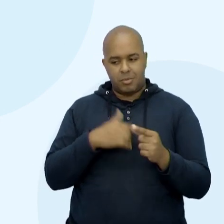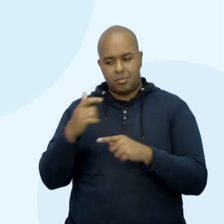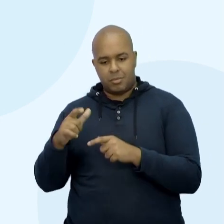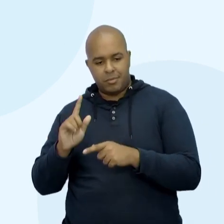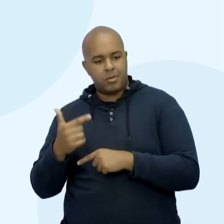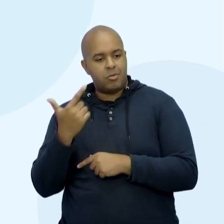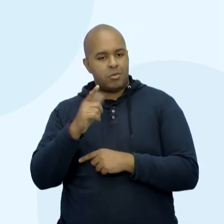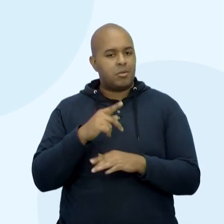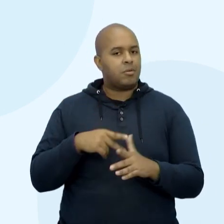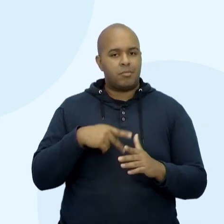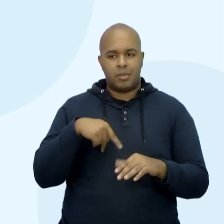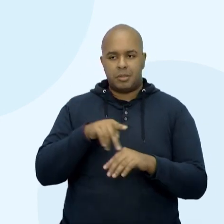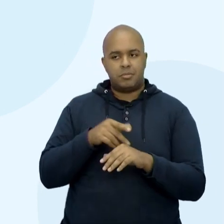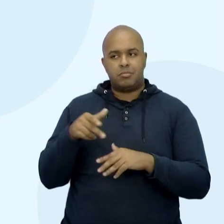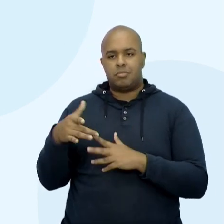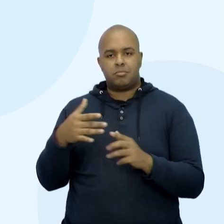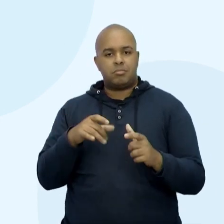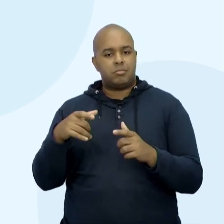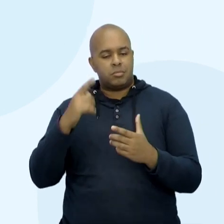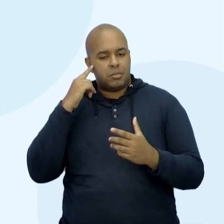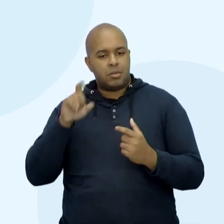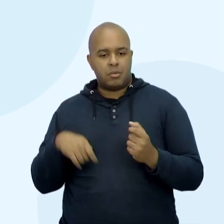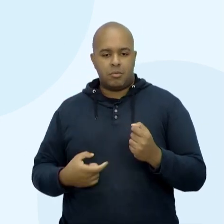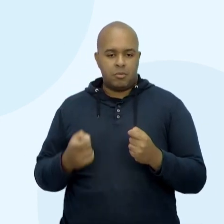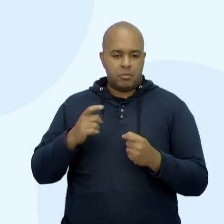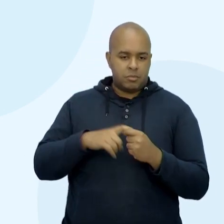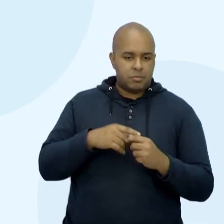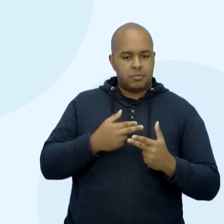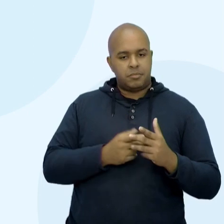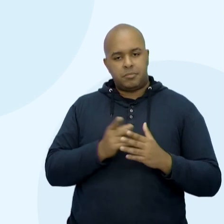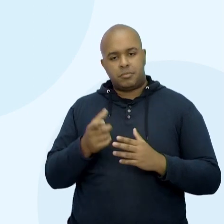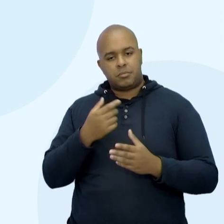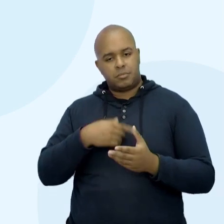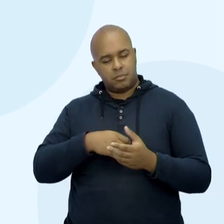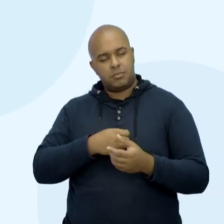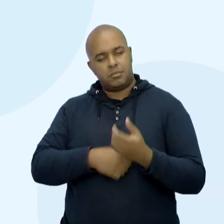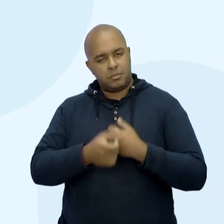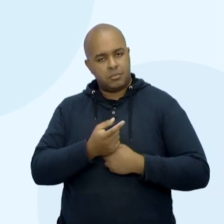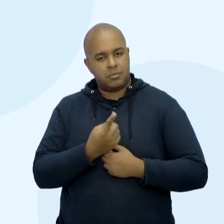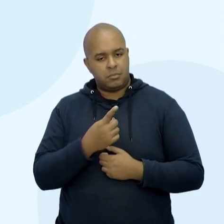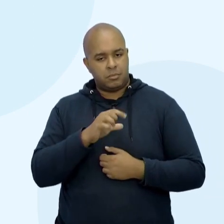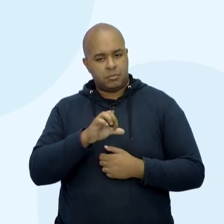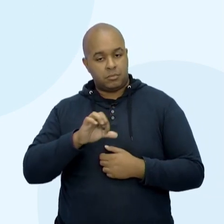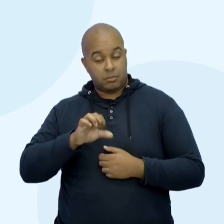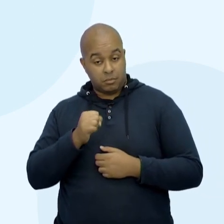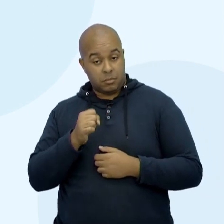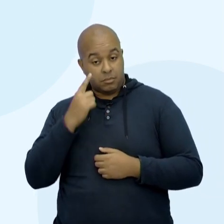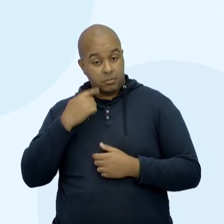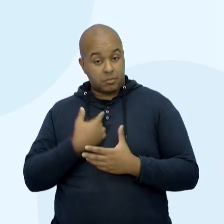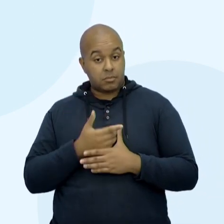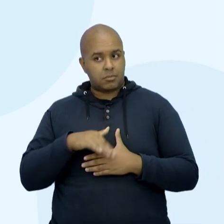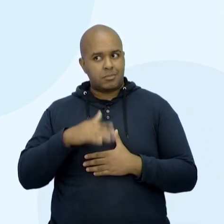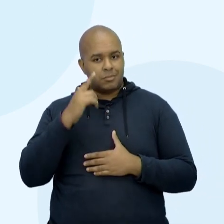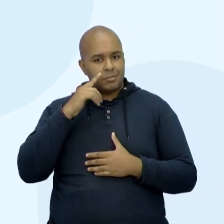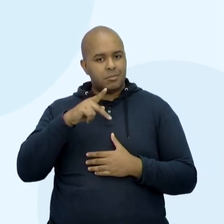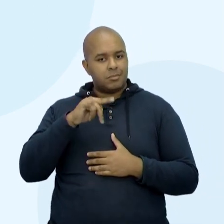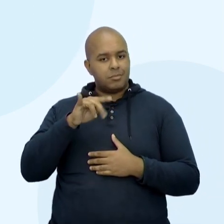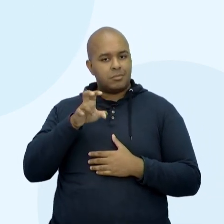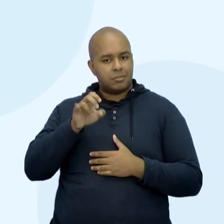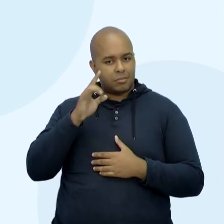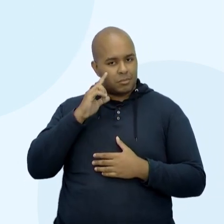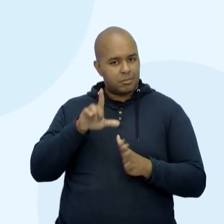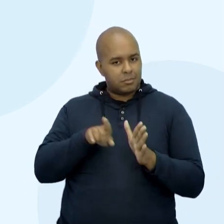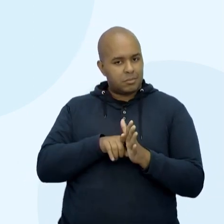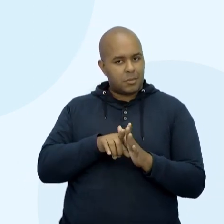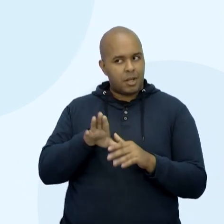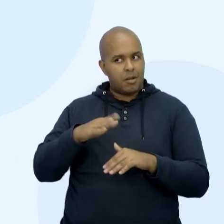anda pelo país inteiro. Central do Brasil, Walter Salles, de 98. Filme imperdível. Mais, Pichote, A Lei do